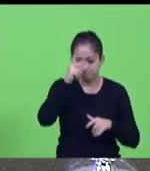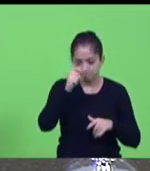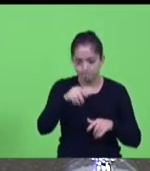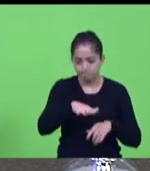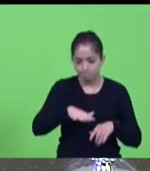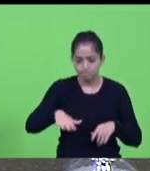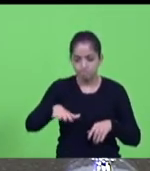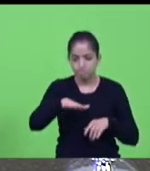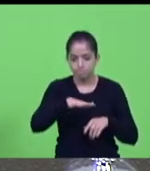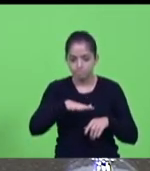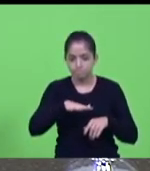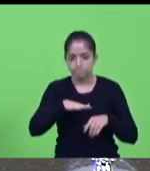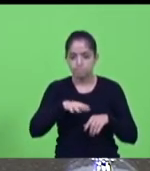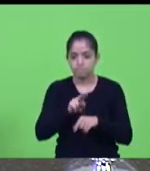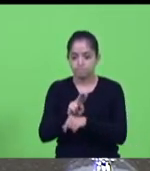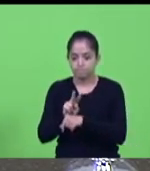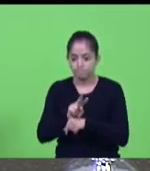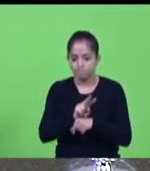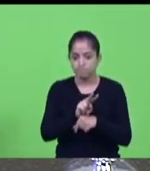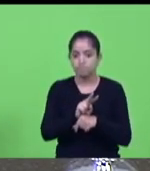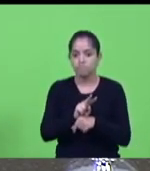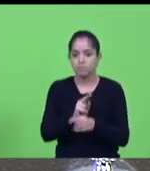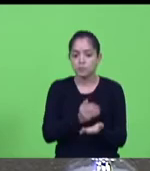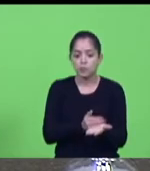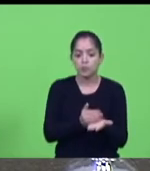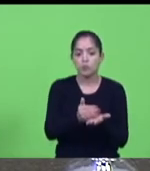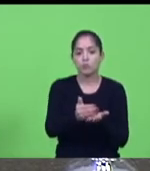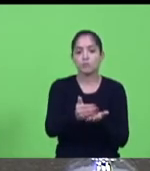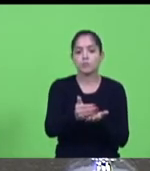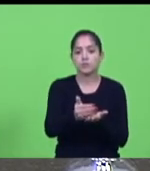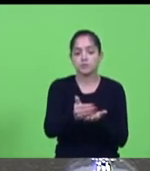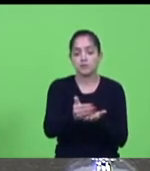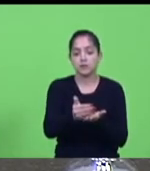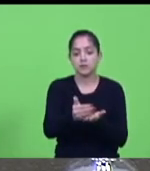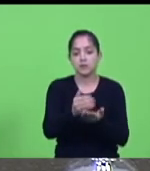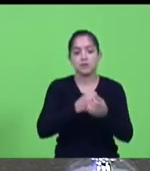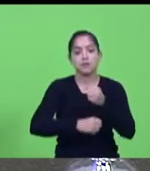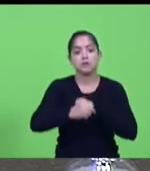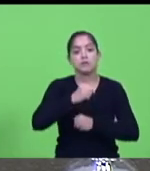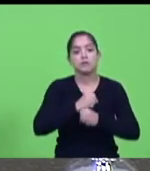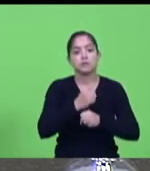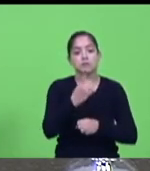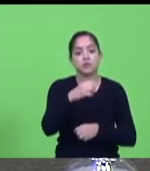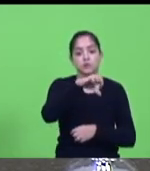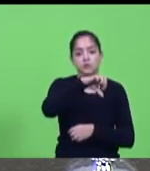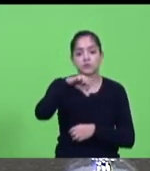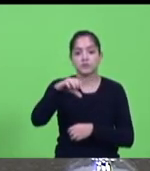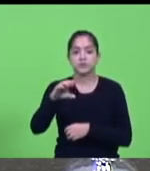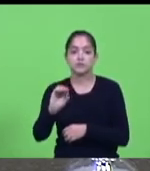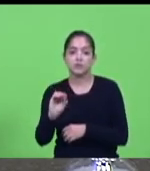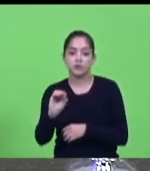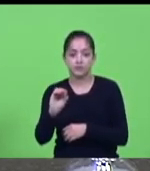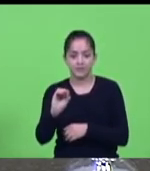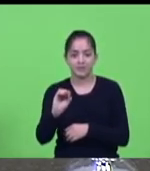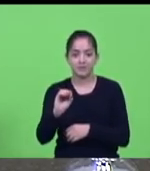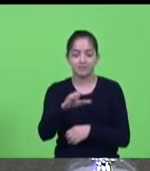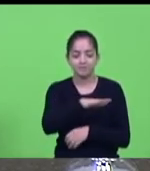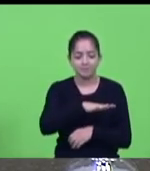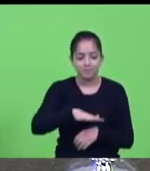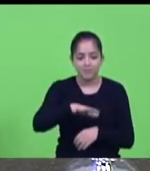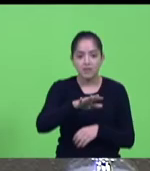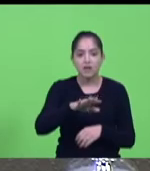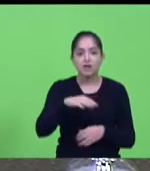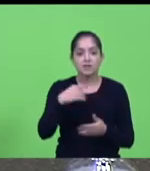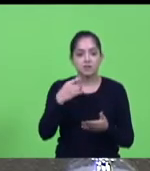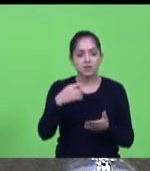suínos foram implantados a partir de 1990, em áreas